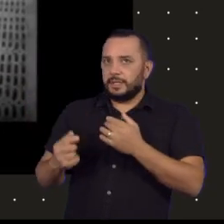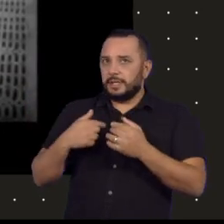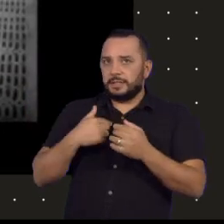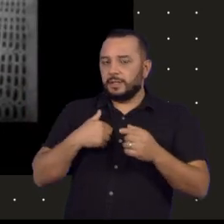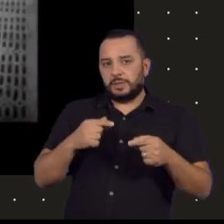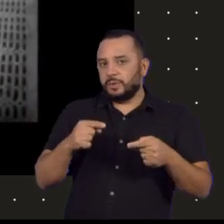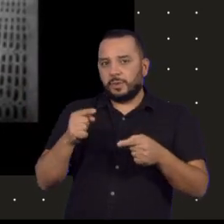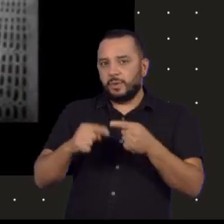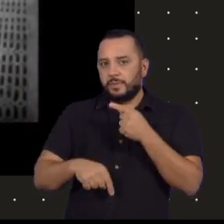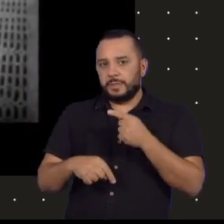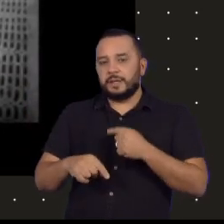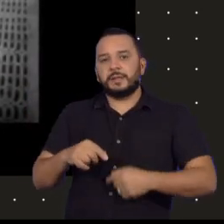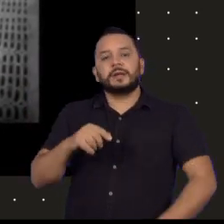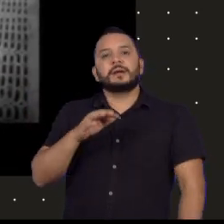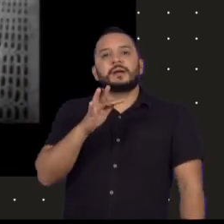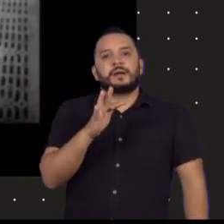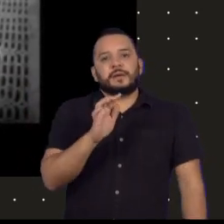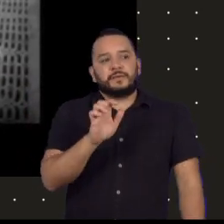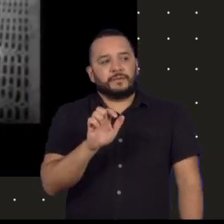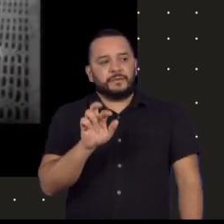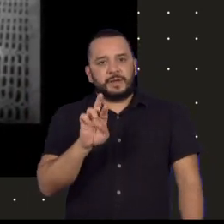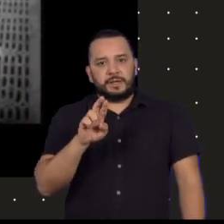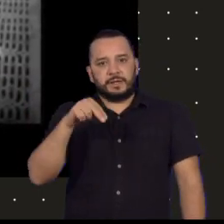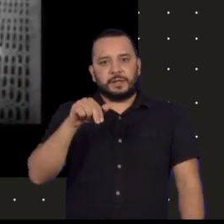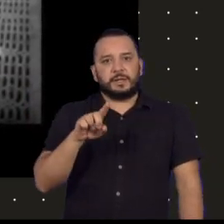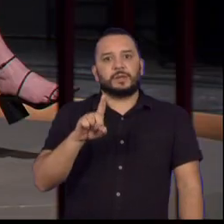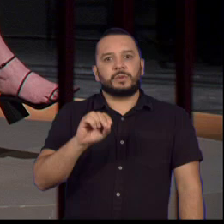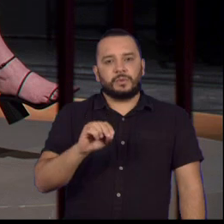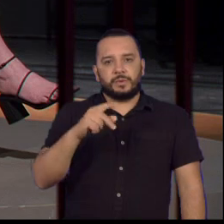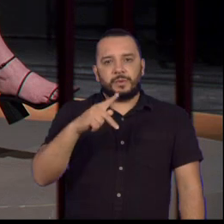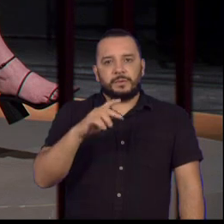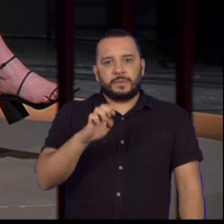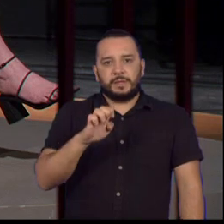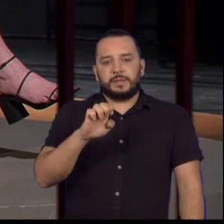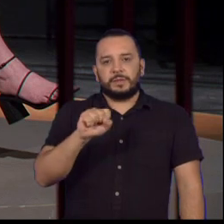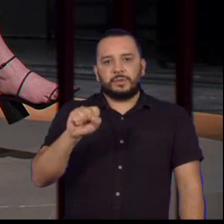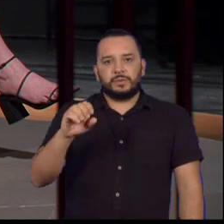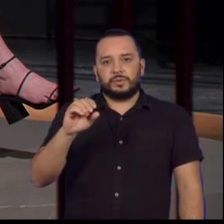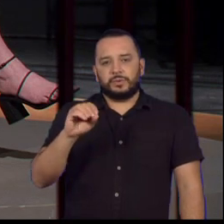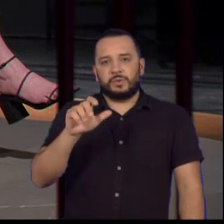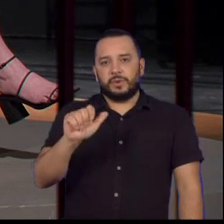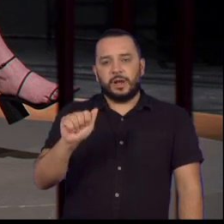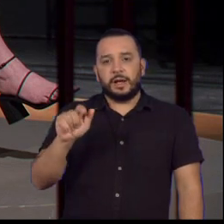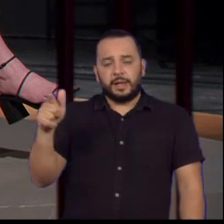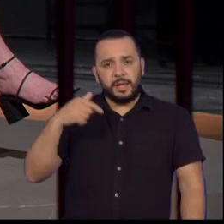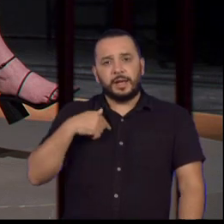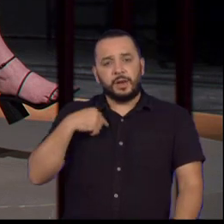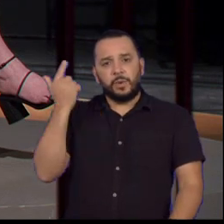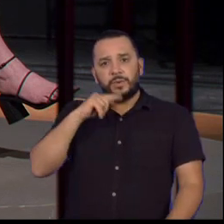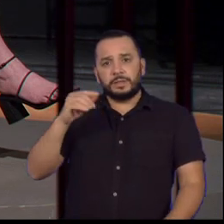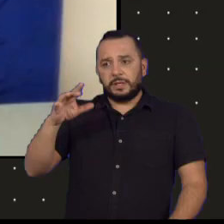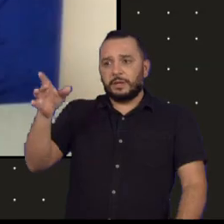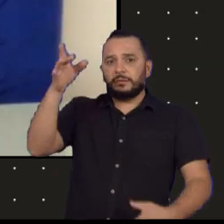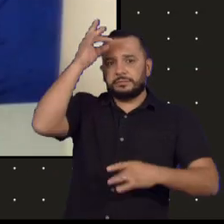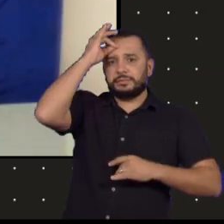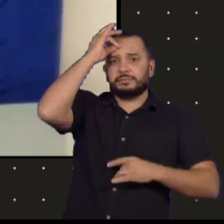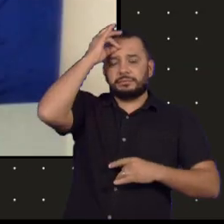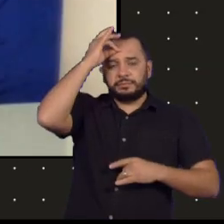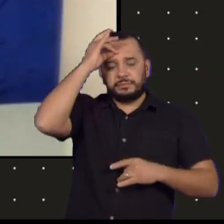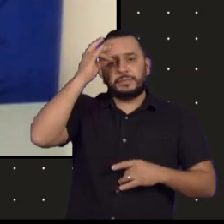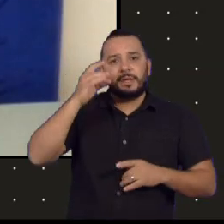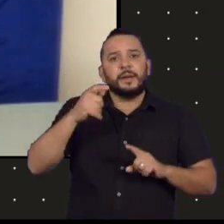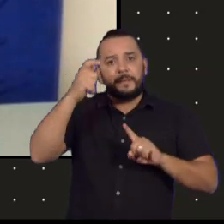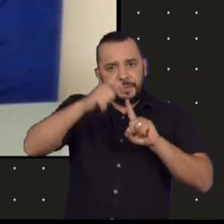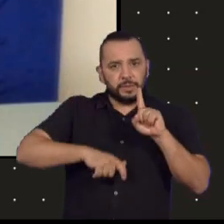É o oposto. E ele fazia um Fernando Pessoa divino. Por quê? Porque eu acho que